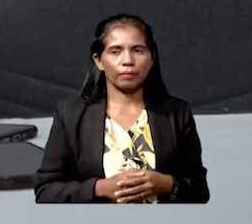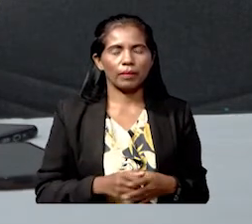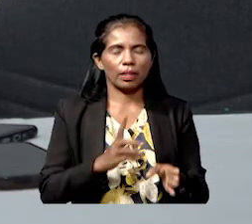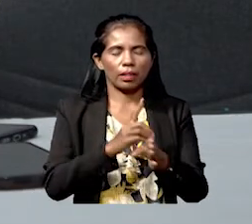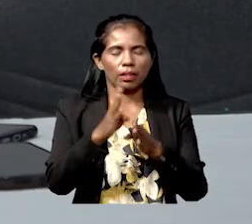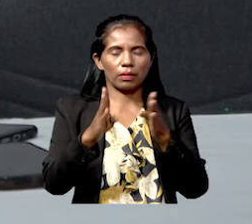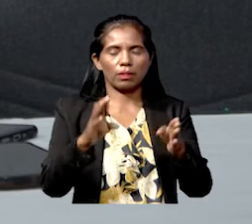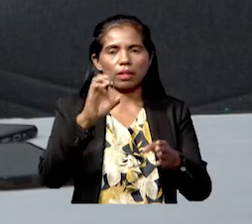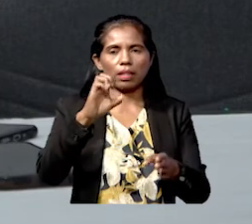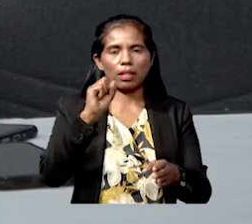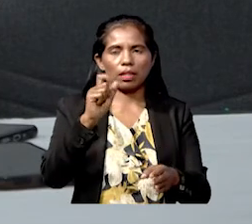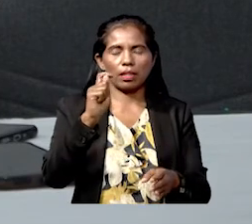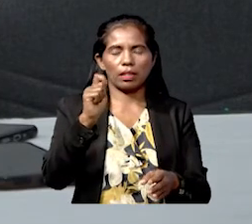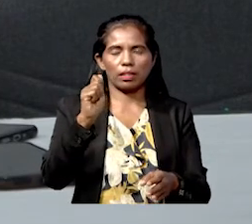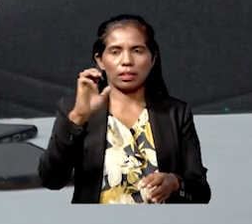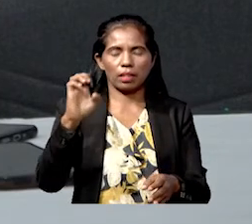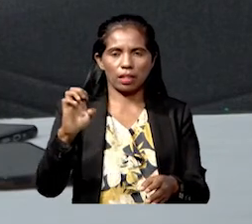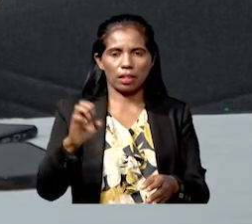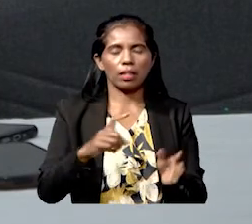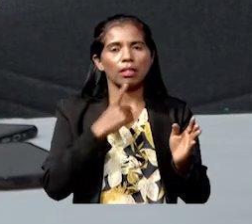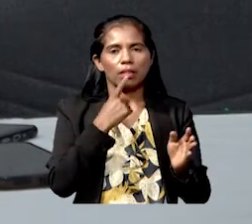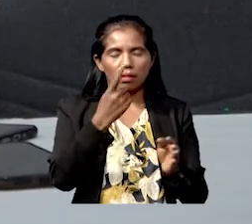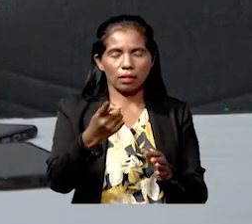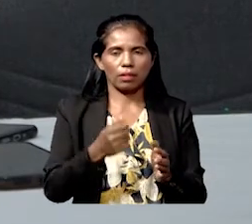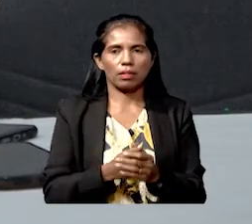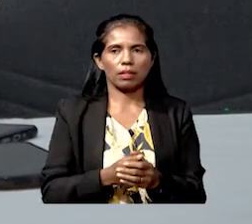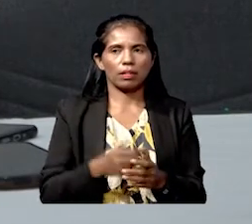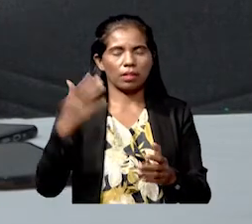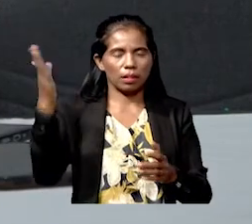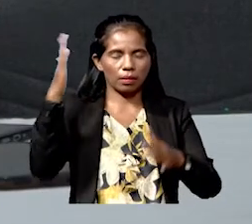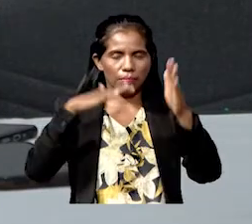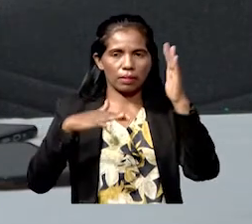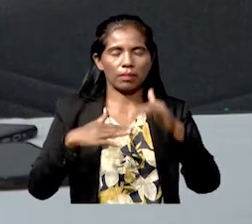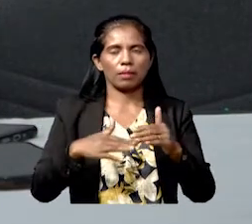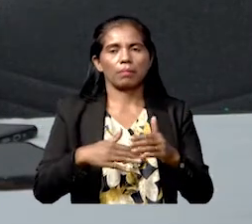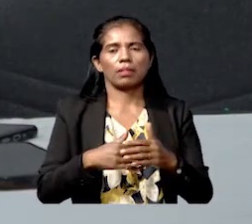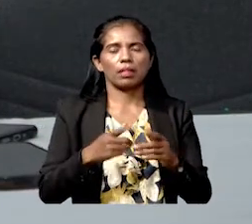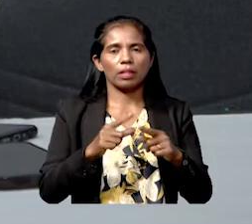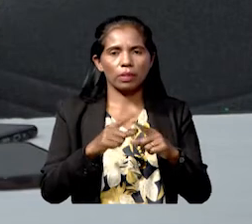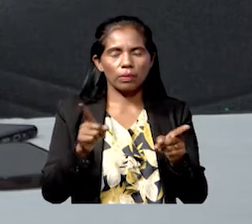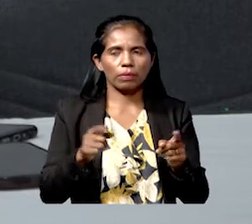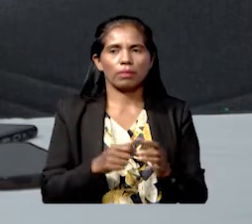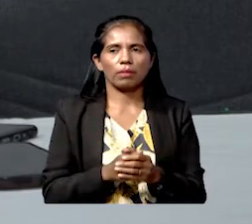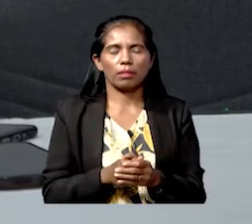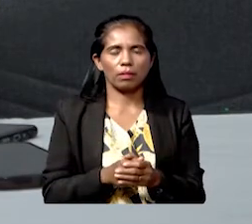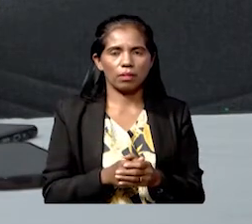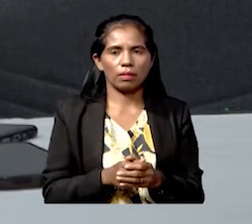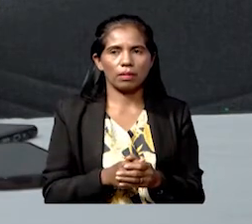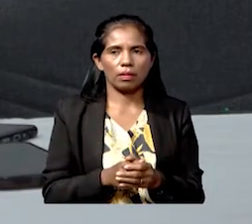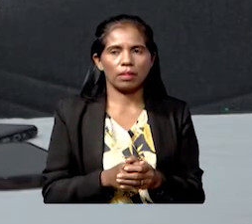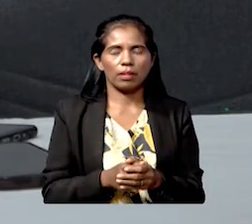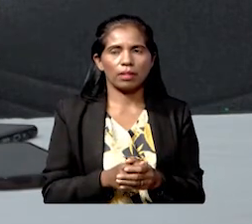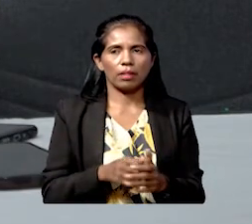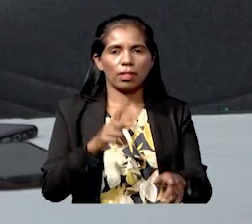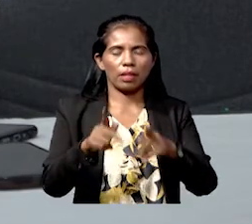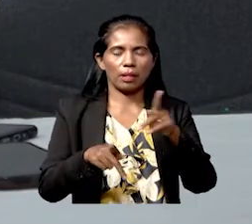está Bobonaru informa kata ia acontecimento ida hanaba, maka itaninia